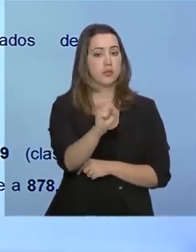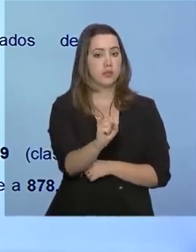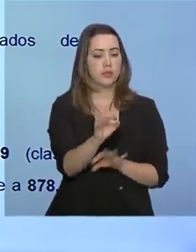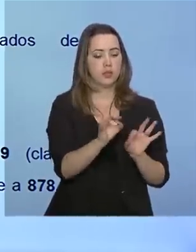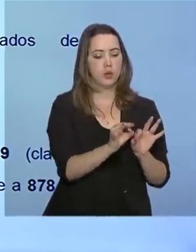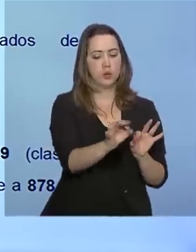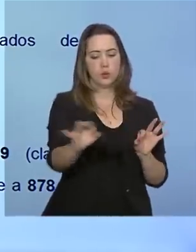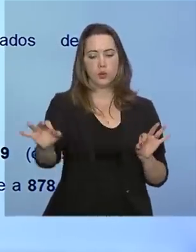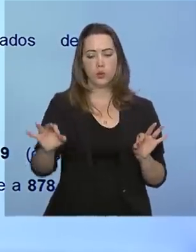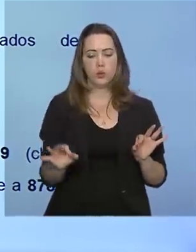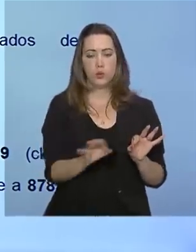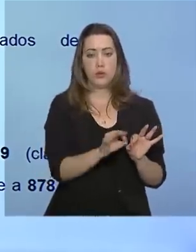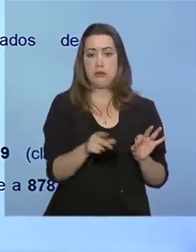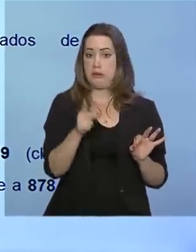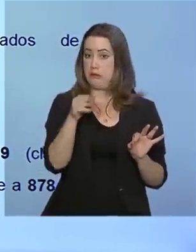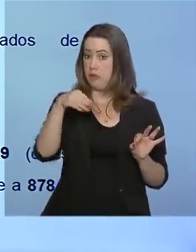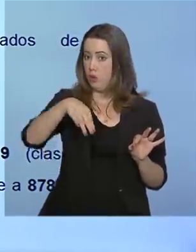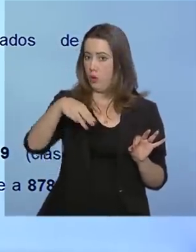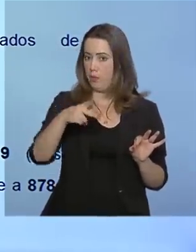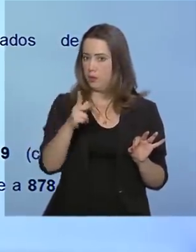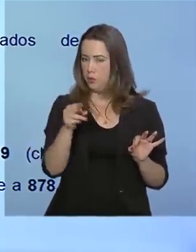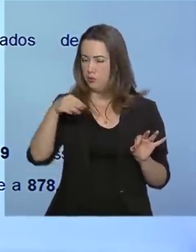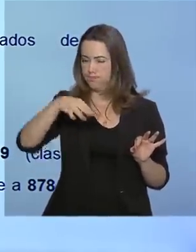totaliza e que totalizaram